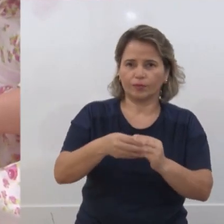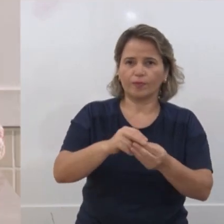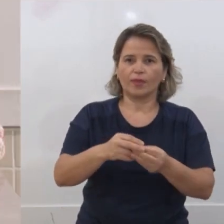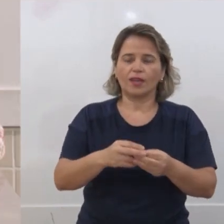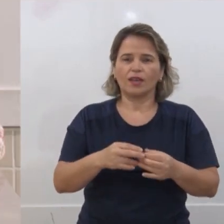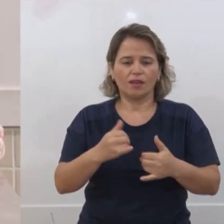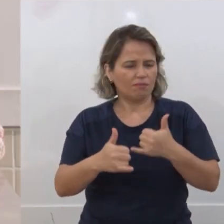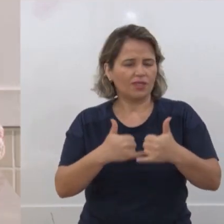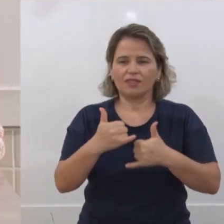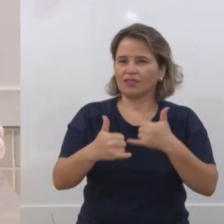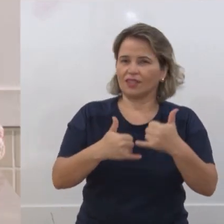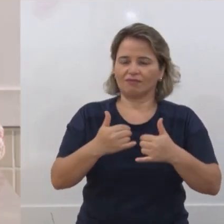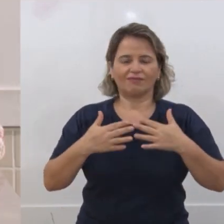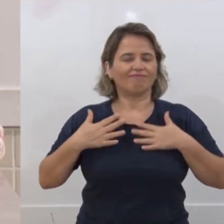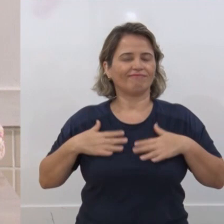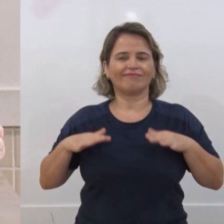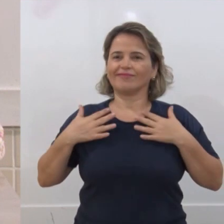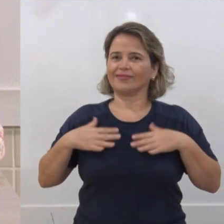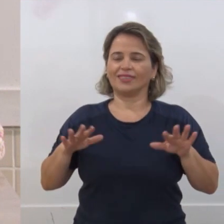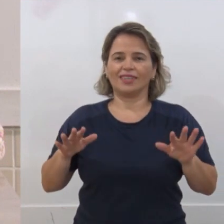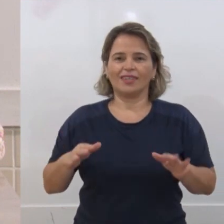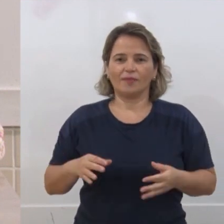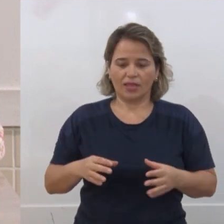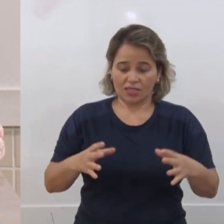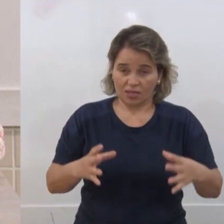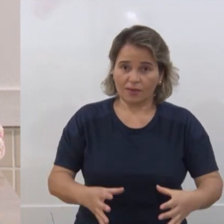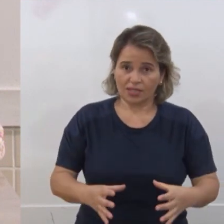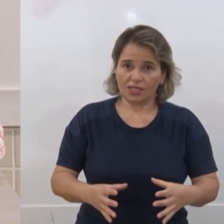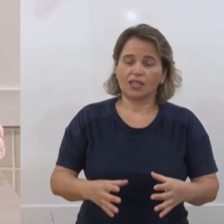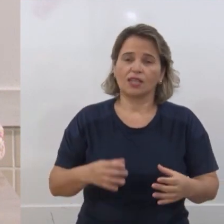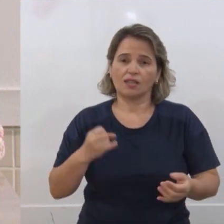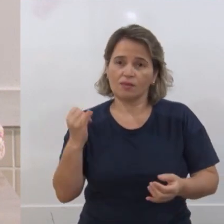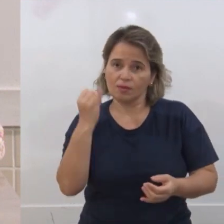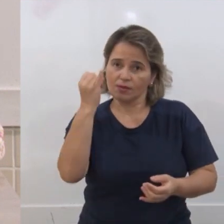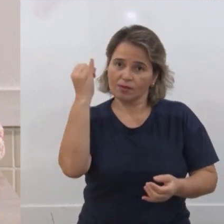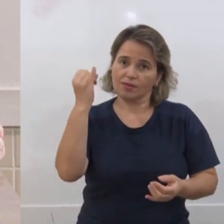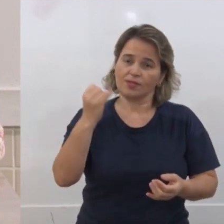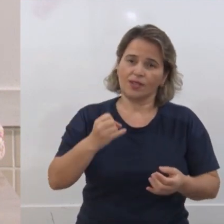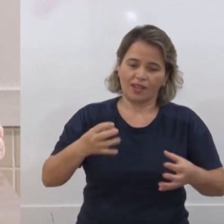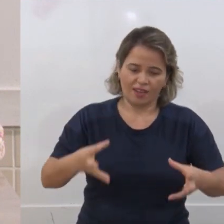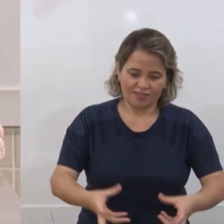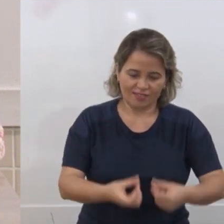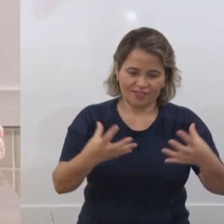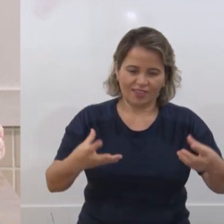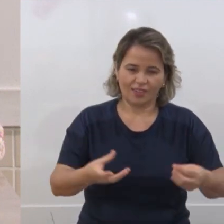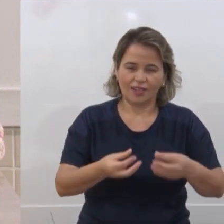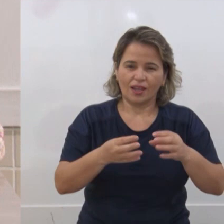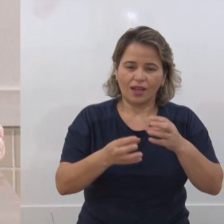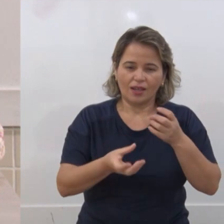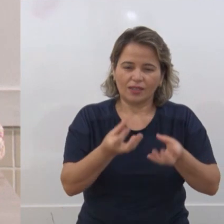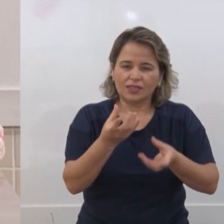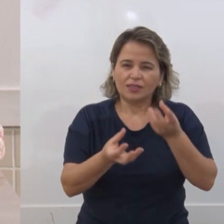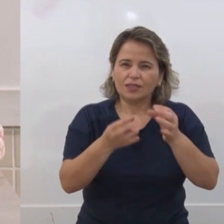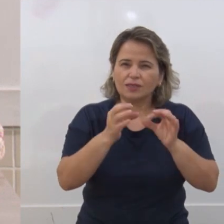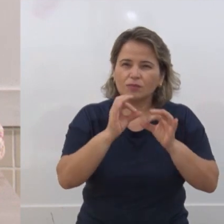brincar, deixe ele ficar à vontade. Se for na bacia, é muito importante que deixe fazer espuma, se jogar água para